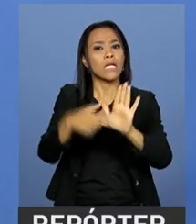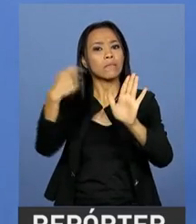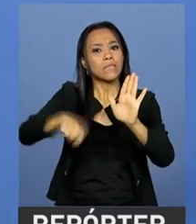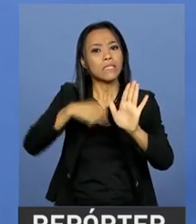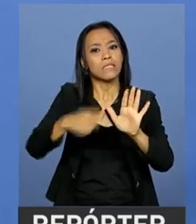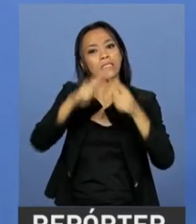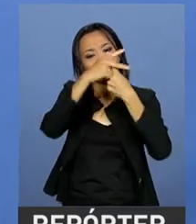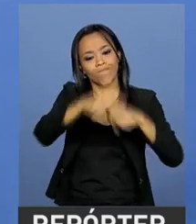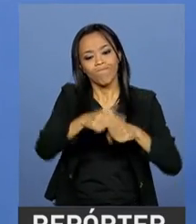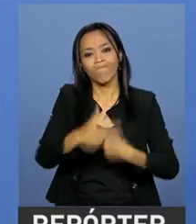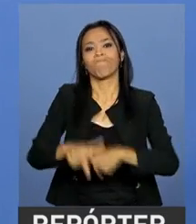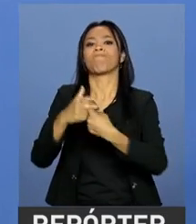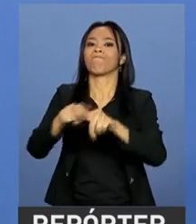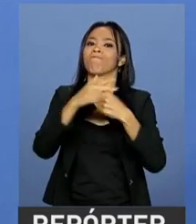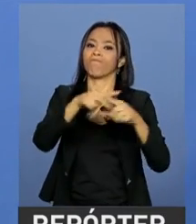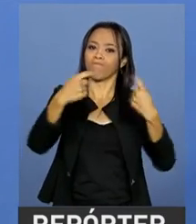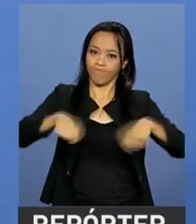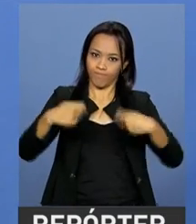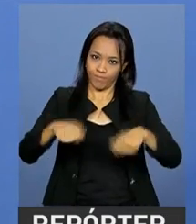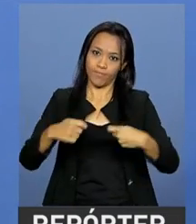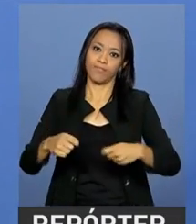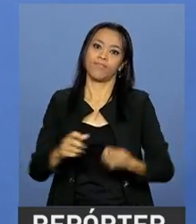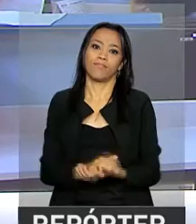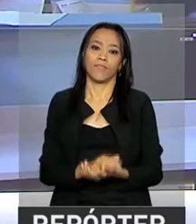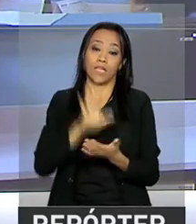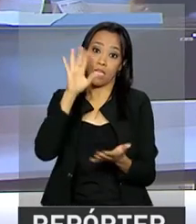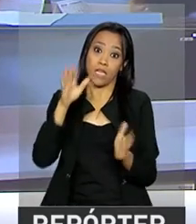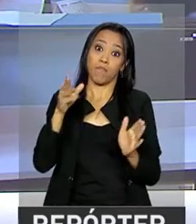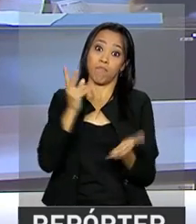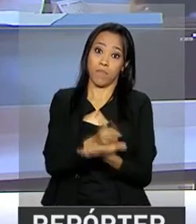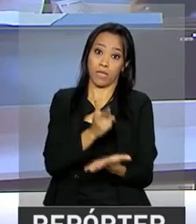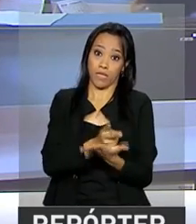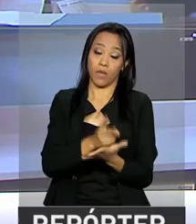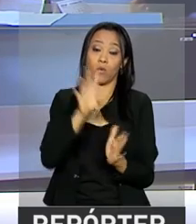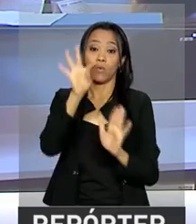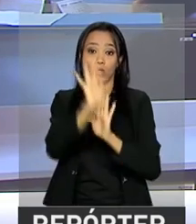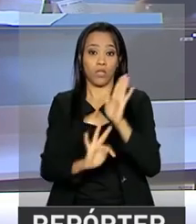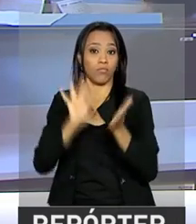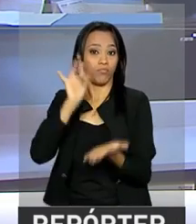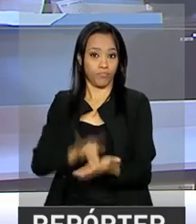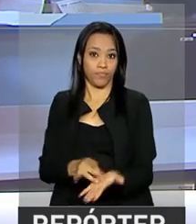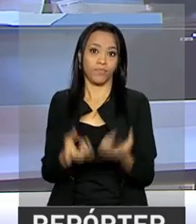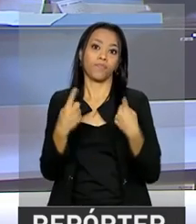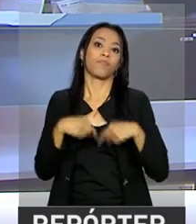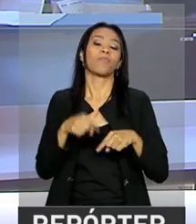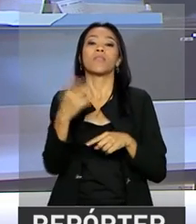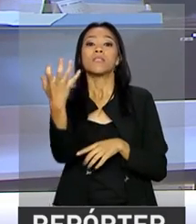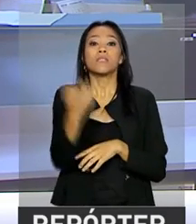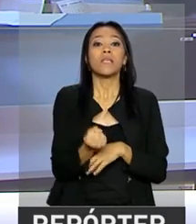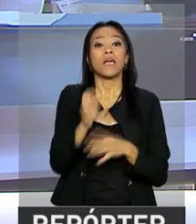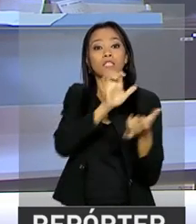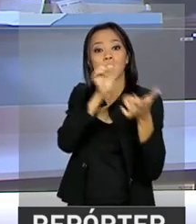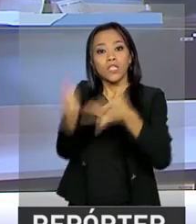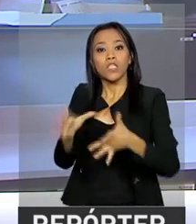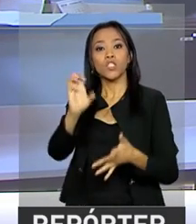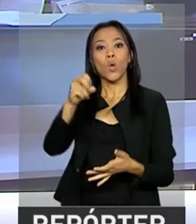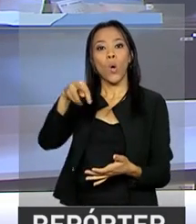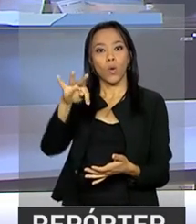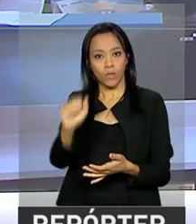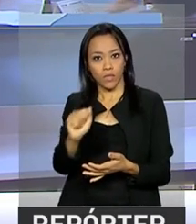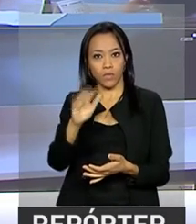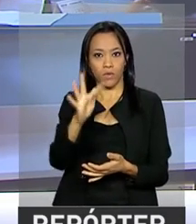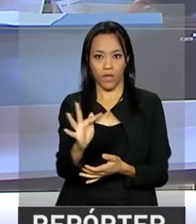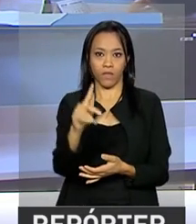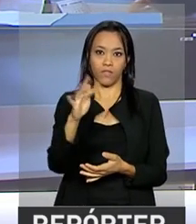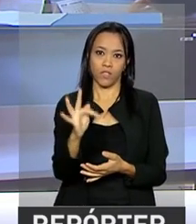e se manter o mais fiel possível à proposta original olha o saque de contas inativas do fgts é possível para